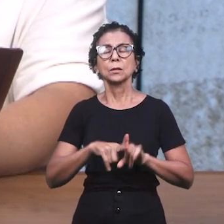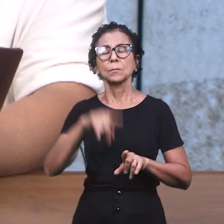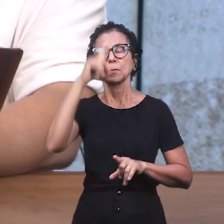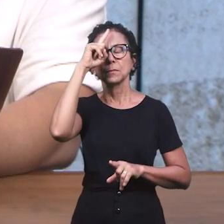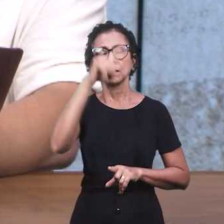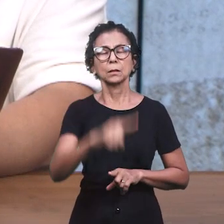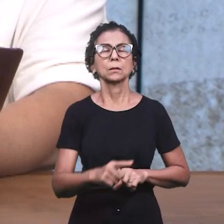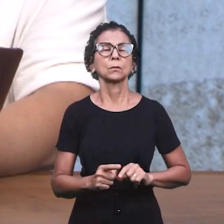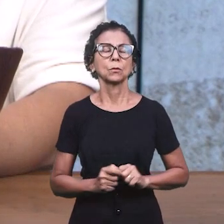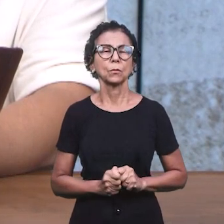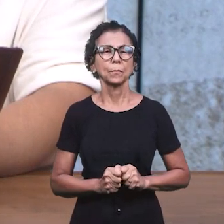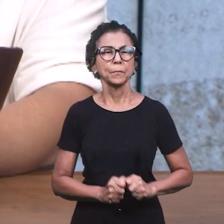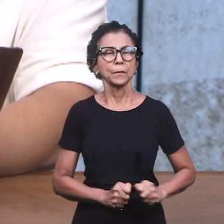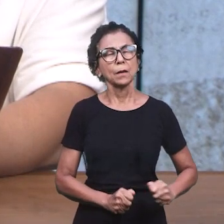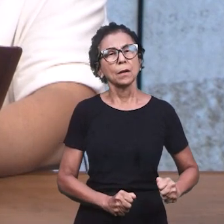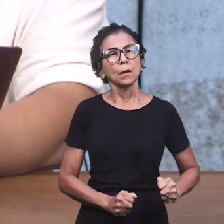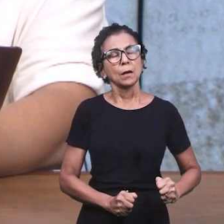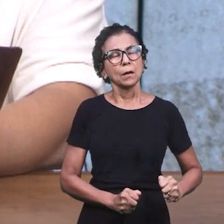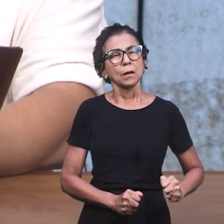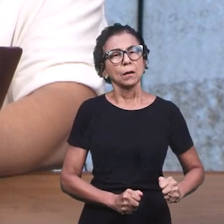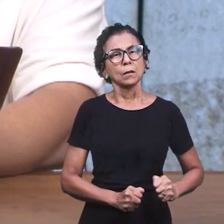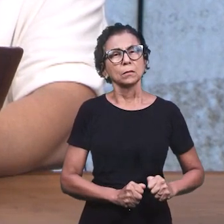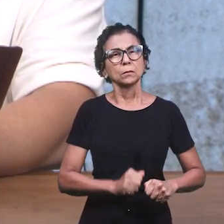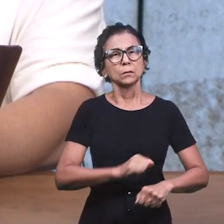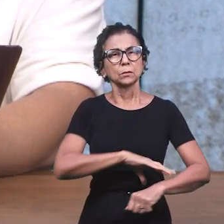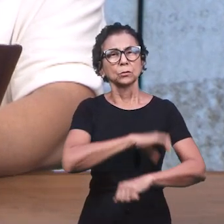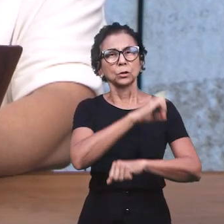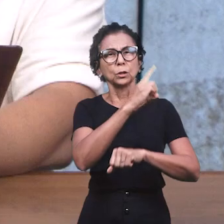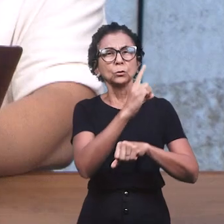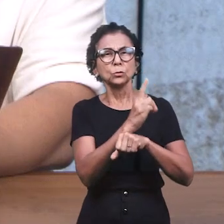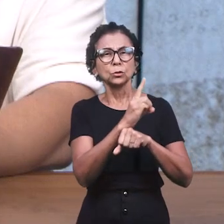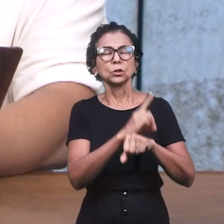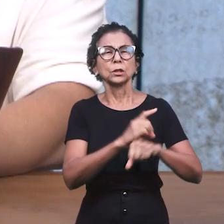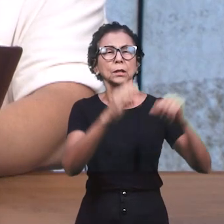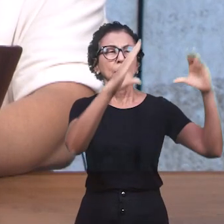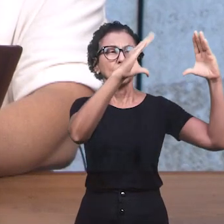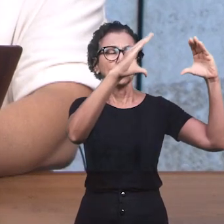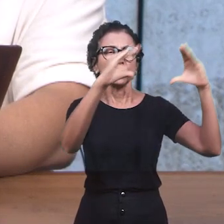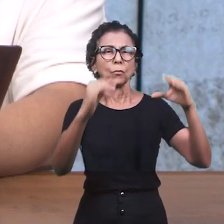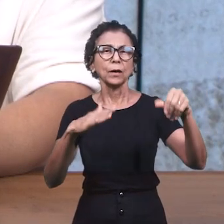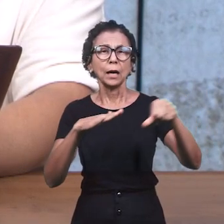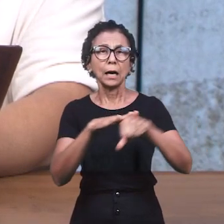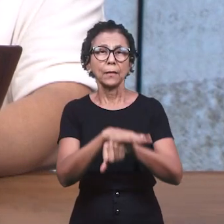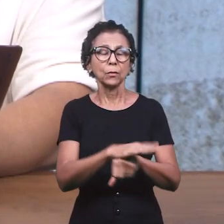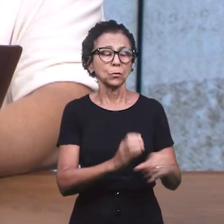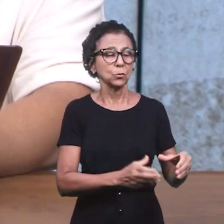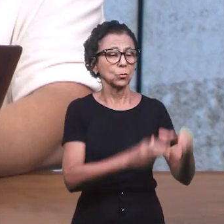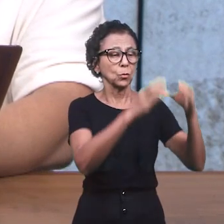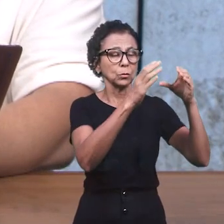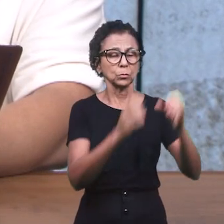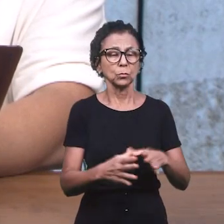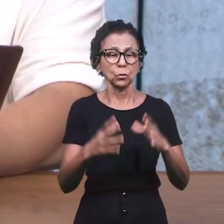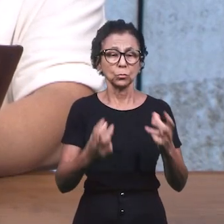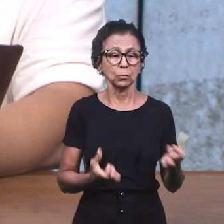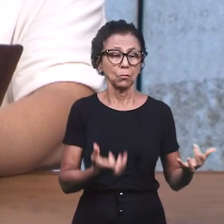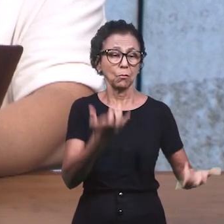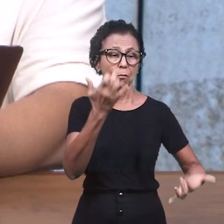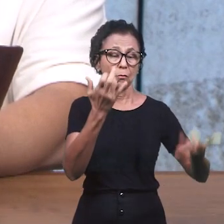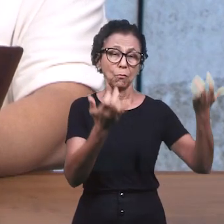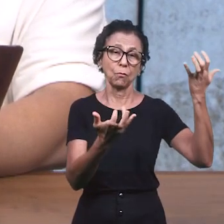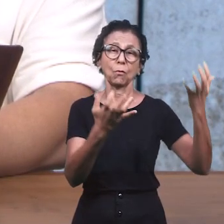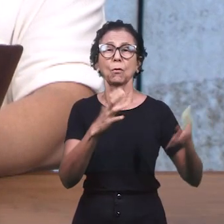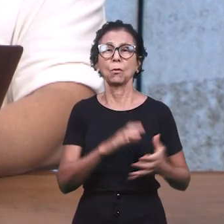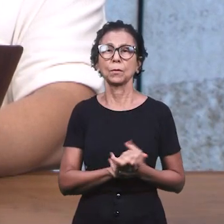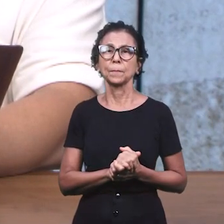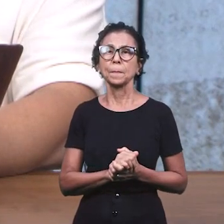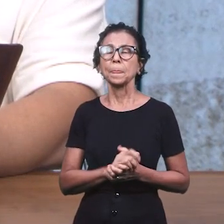de nuvem de dia e numa coluna de fogo de noite. E se matares este povo como a